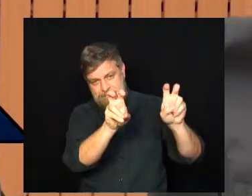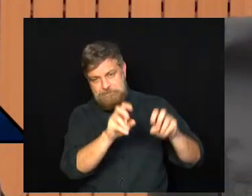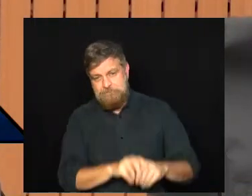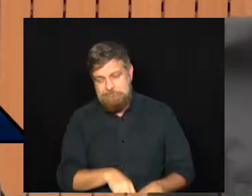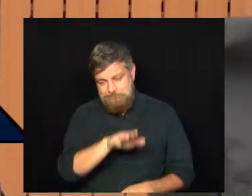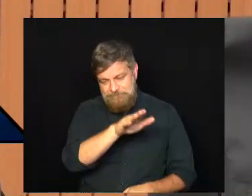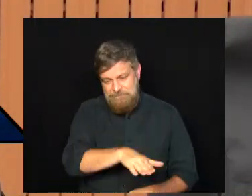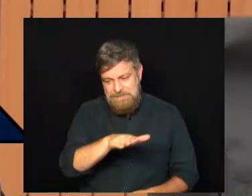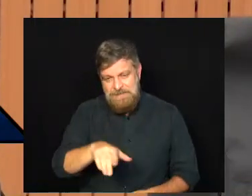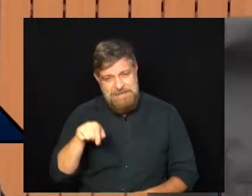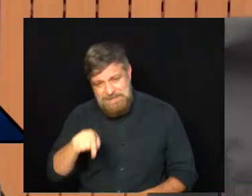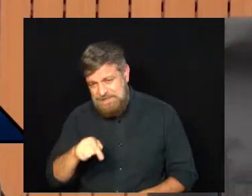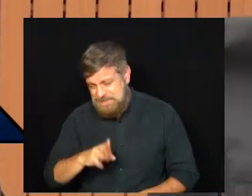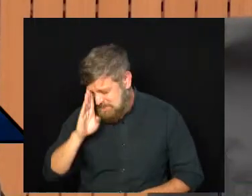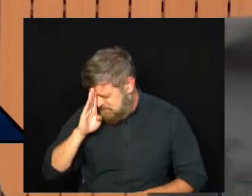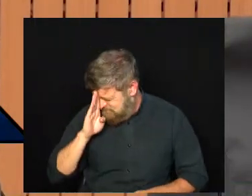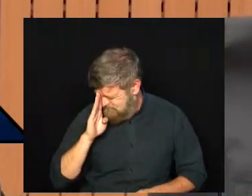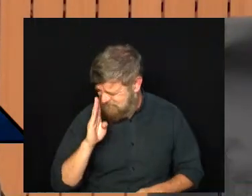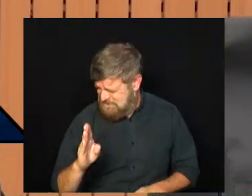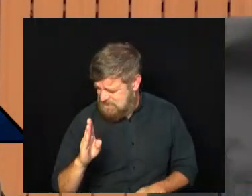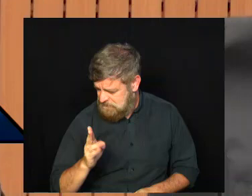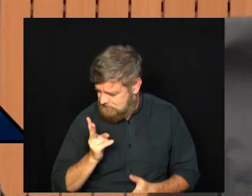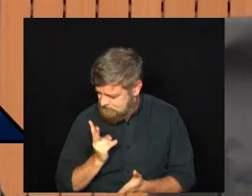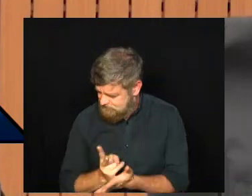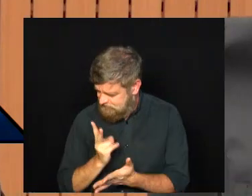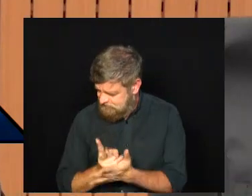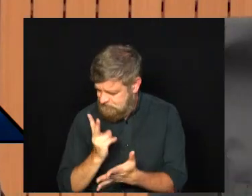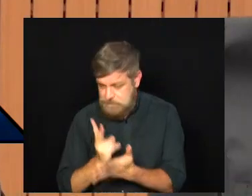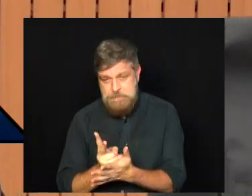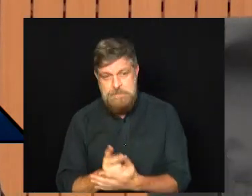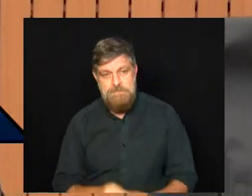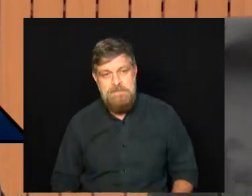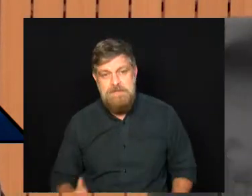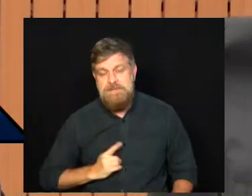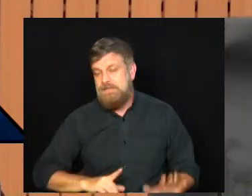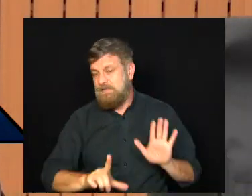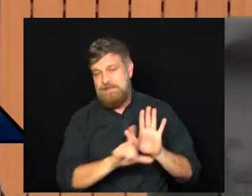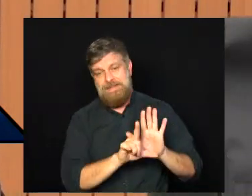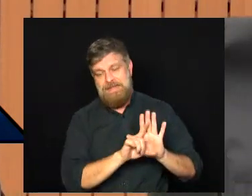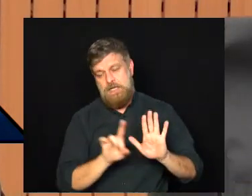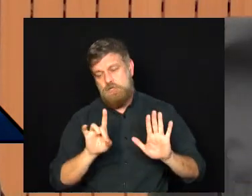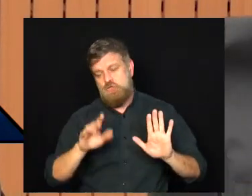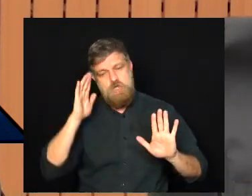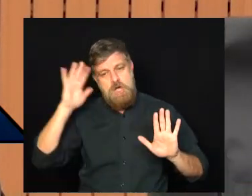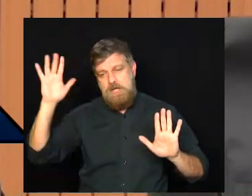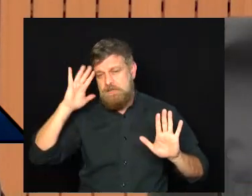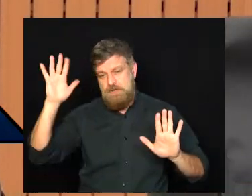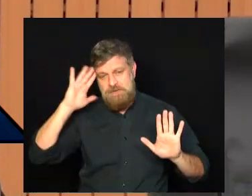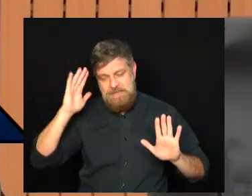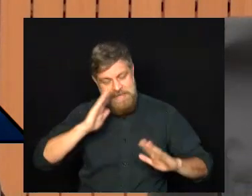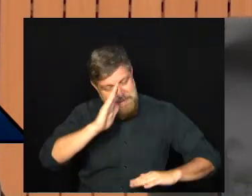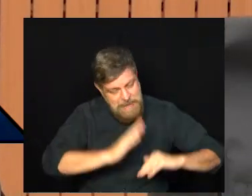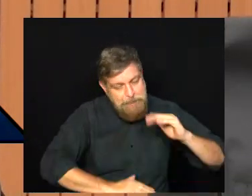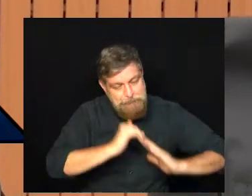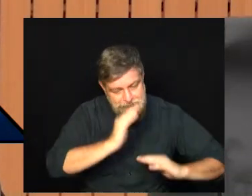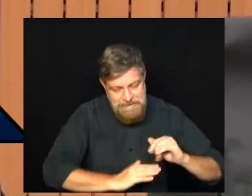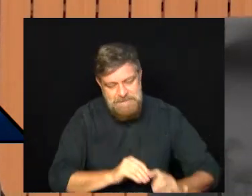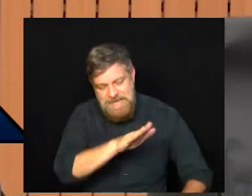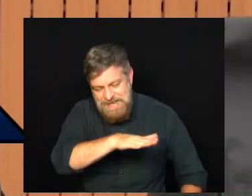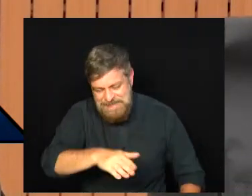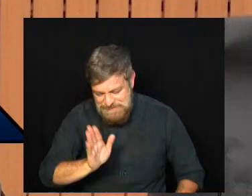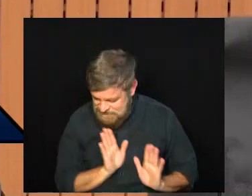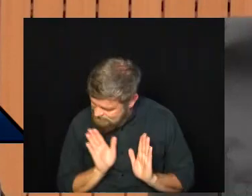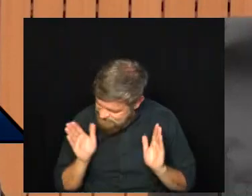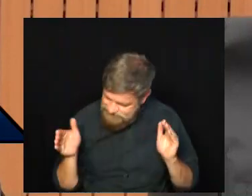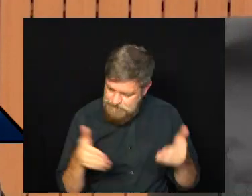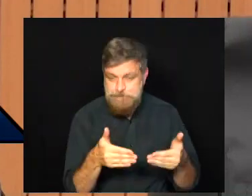criança tem que ser prioridade absoluta, não só na letra da lei. Não só na letra da lei, né? Mas eu acho